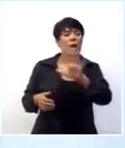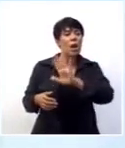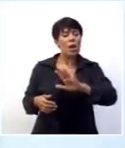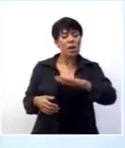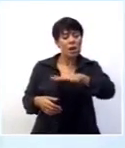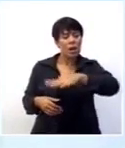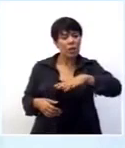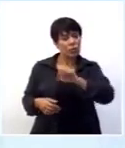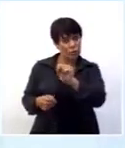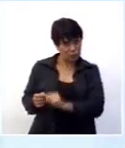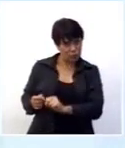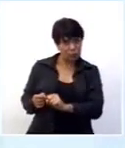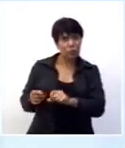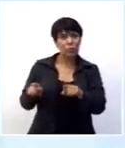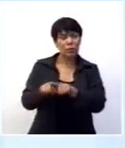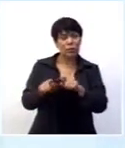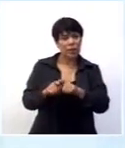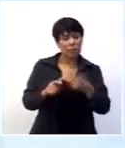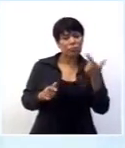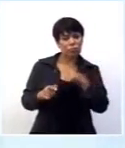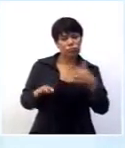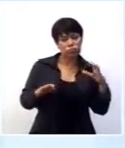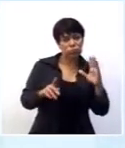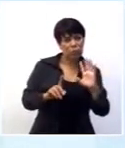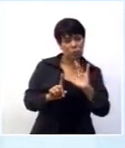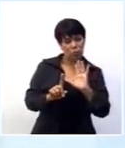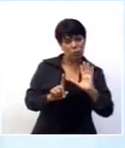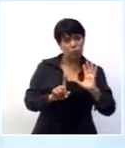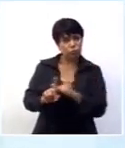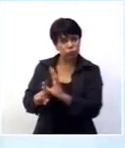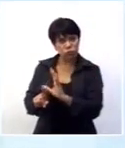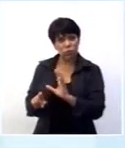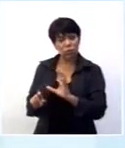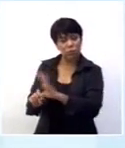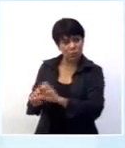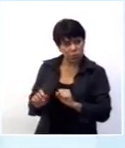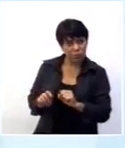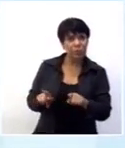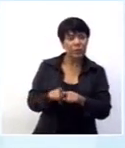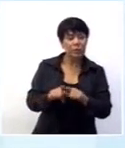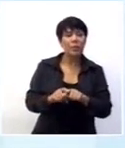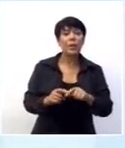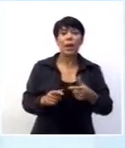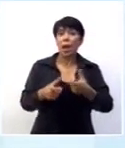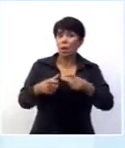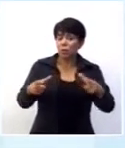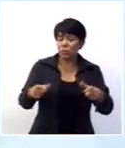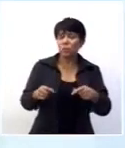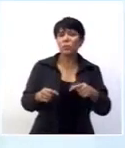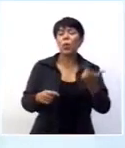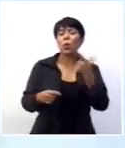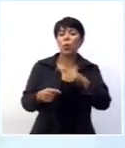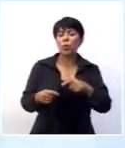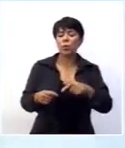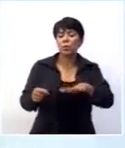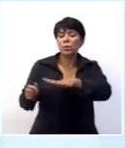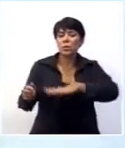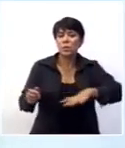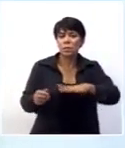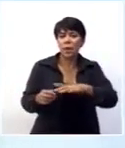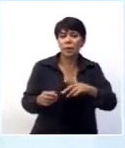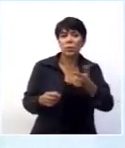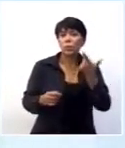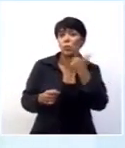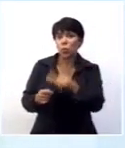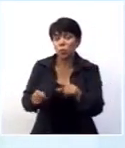alguns minerais, tá? Porém, apesar dessa prosperidade, desse crescimento, da conquista de novos territórios,